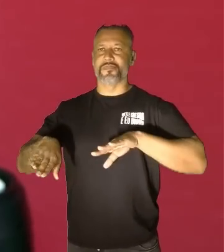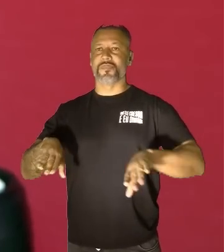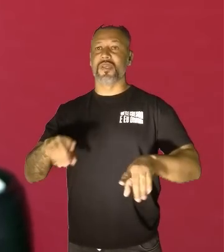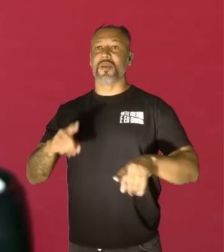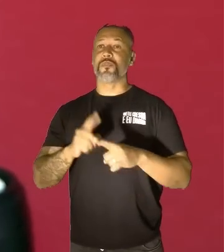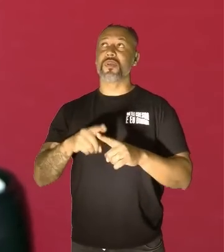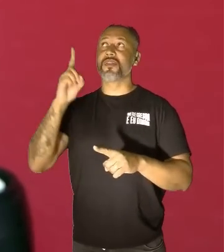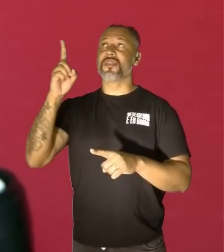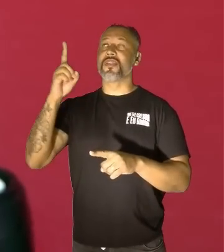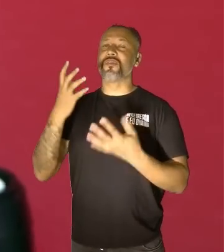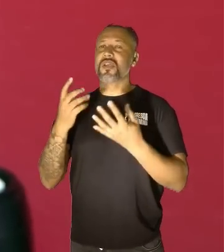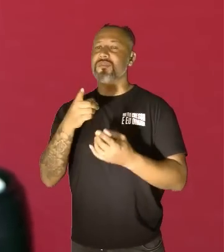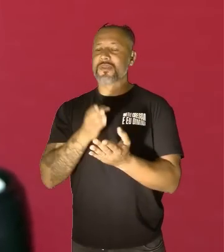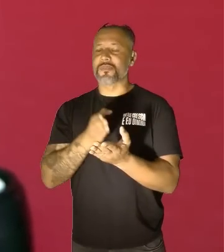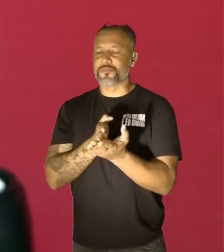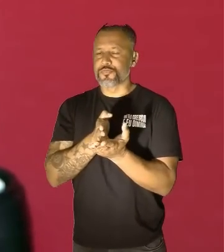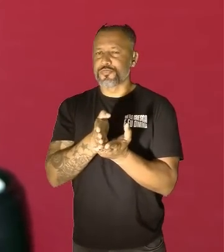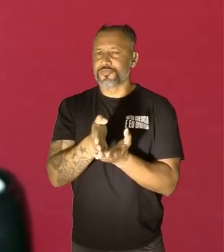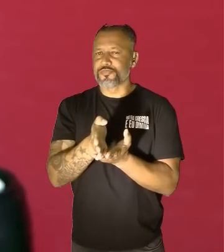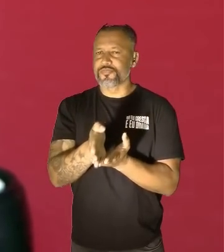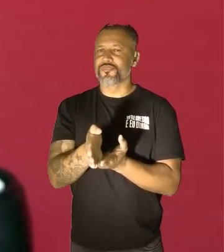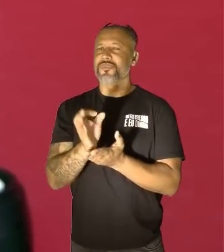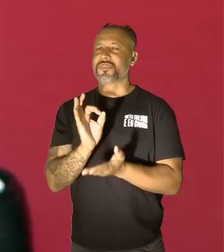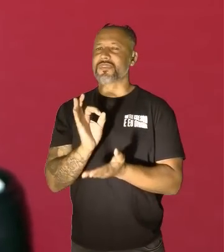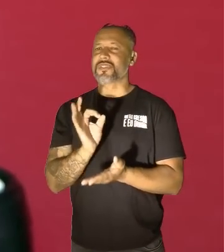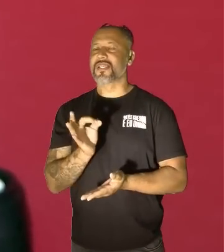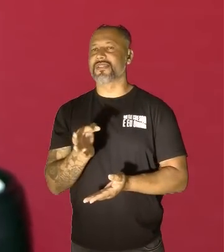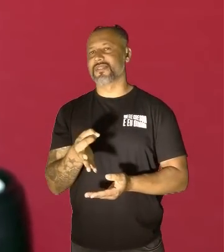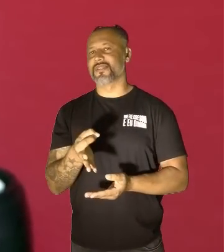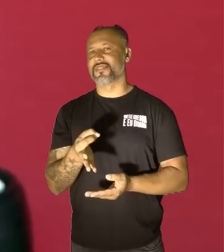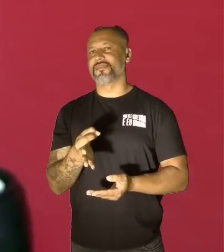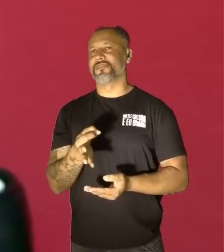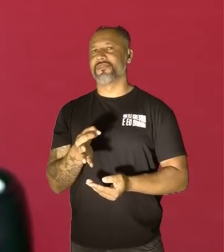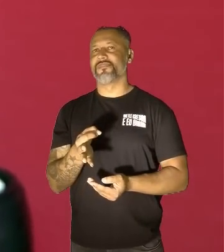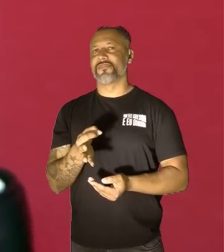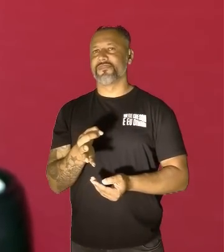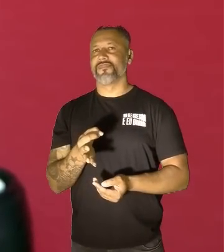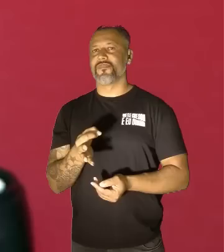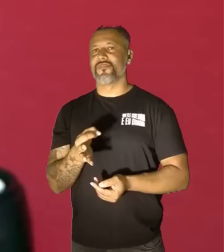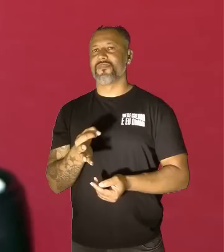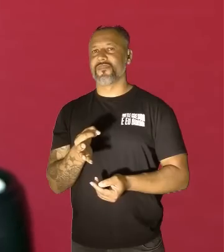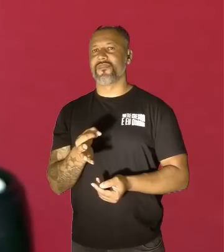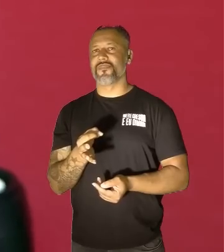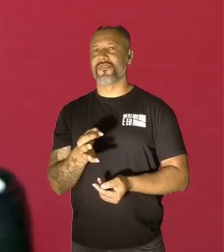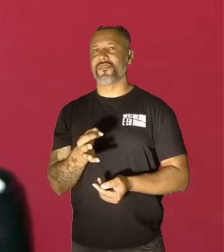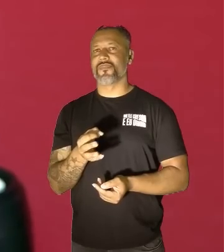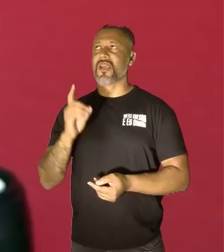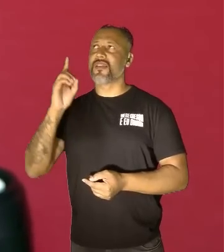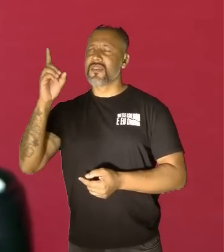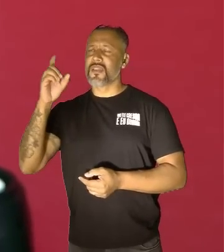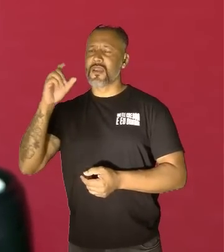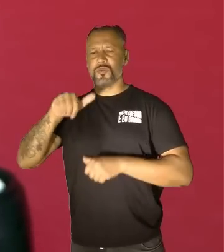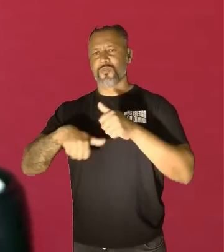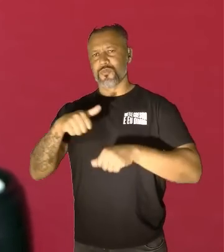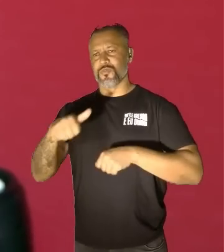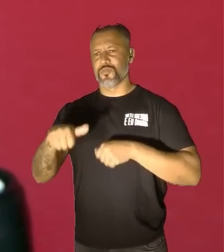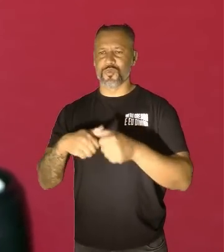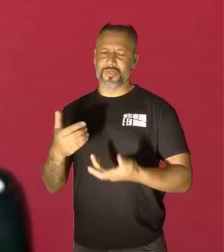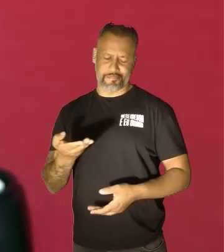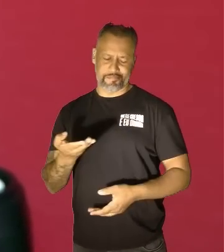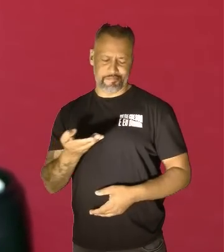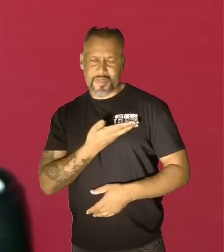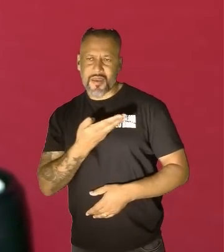os anos Deus vai trocar o tamanho da roupa para que você continue crescendo. Olha para o seu irmão e